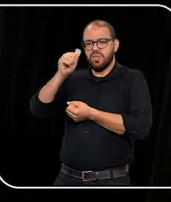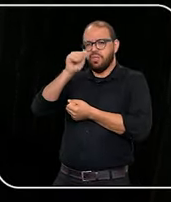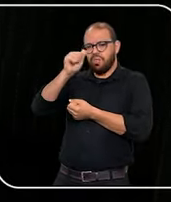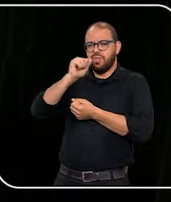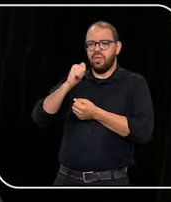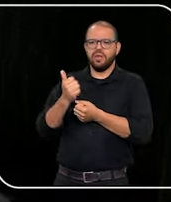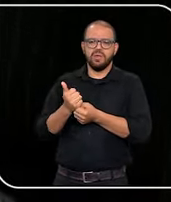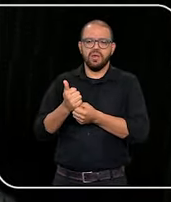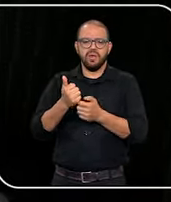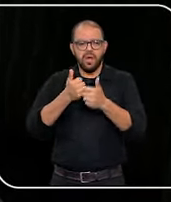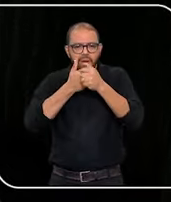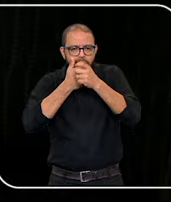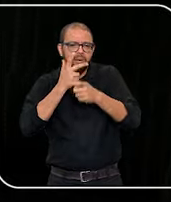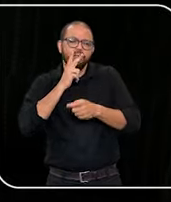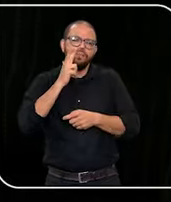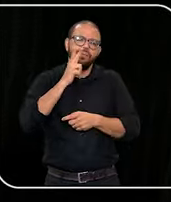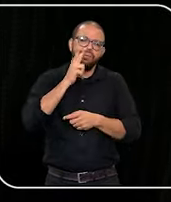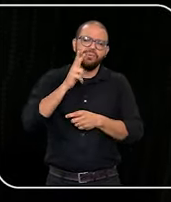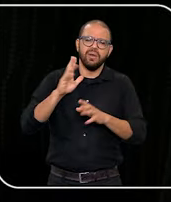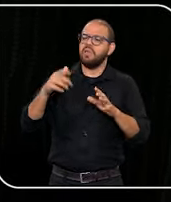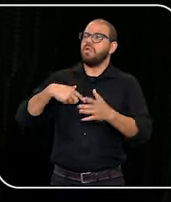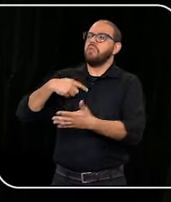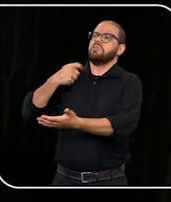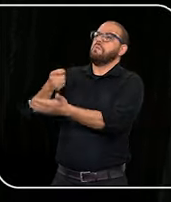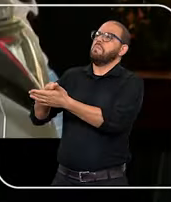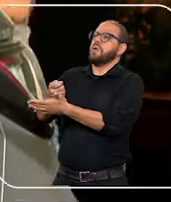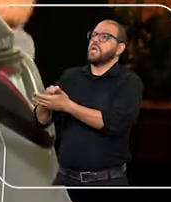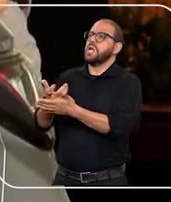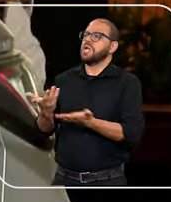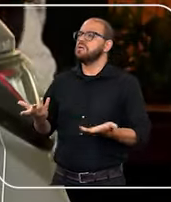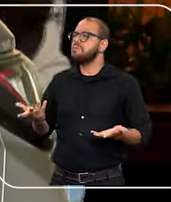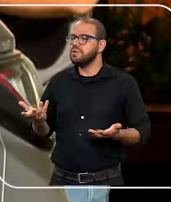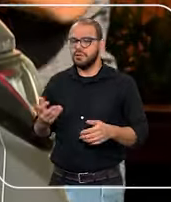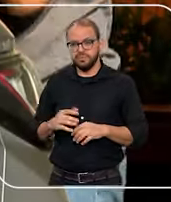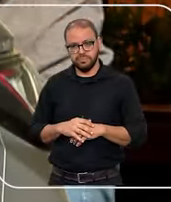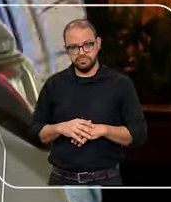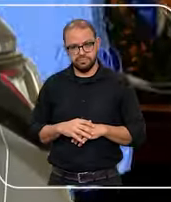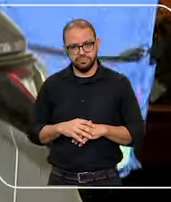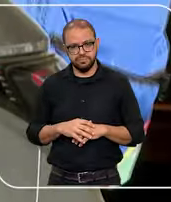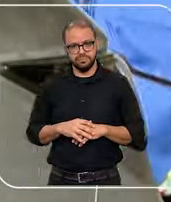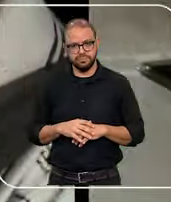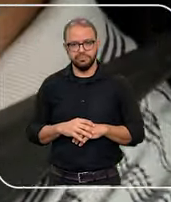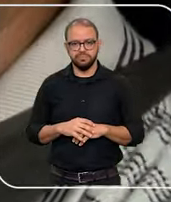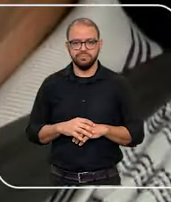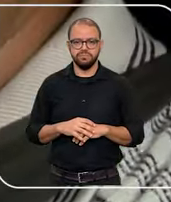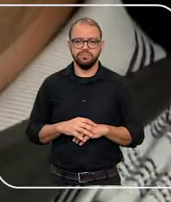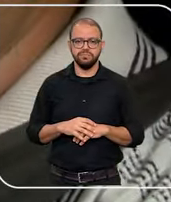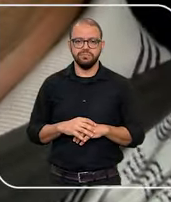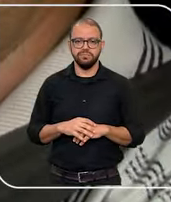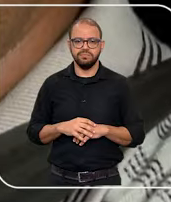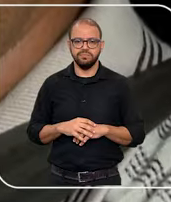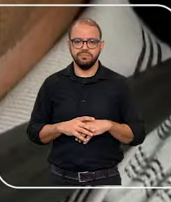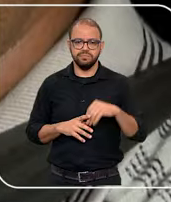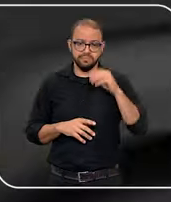tem passageiro que quer fumar dentro do carro, e aí você vai falar, e diz, ah, eu tô pagando a viagem.